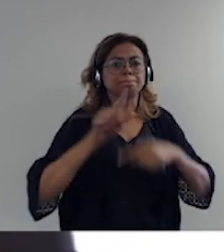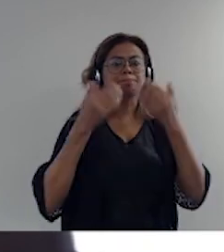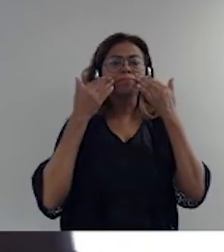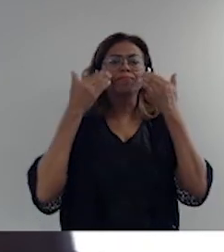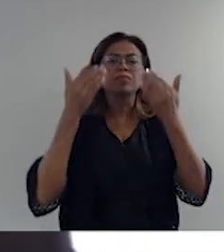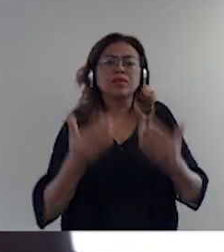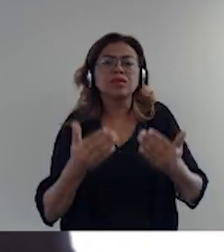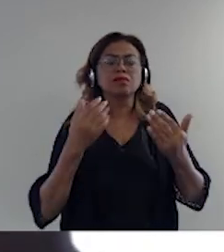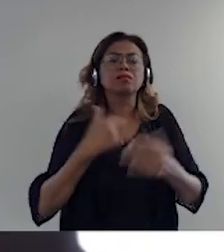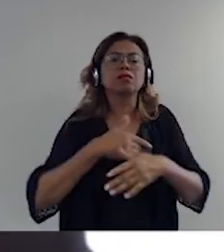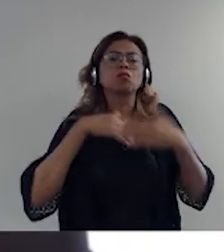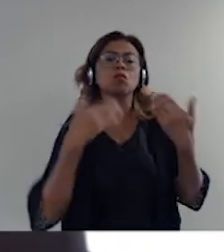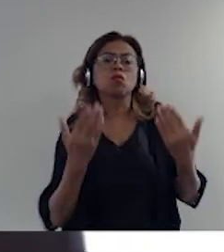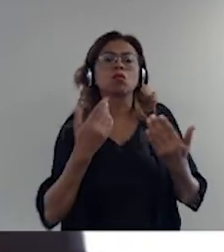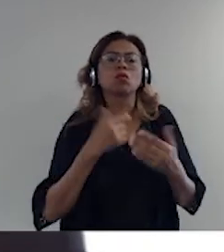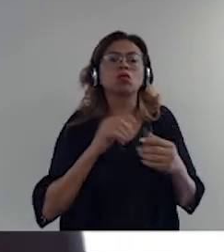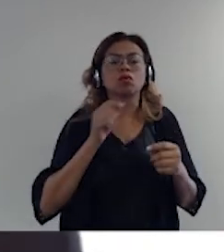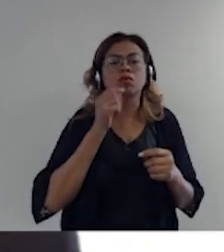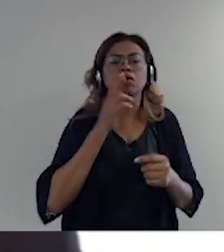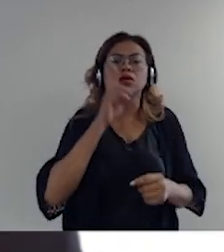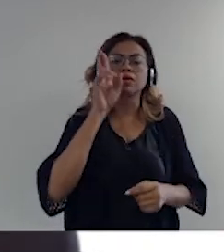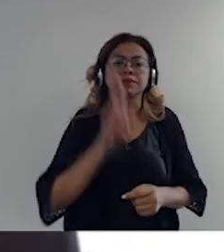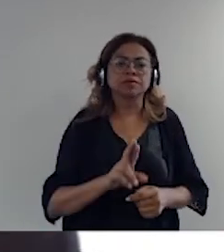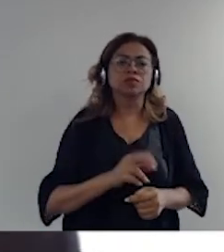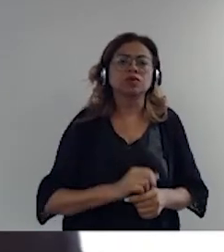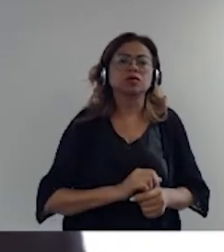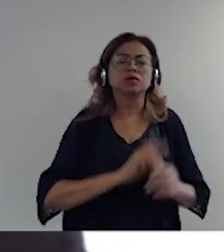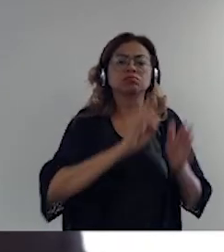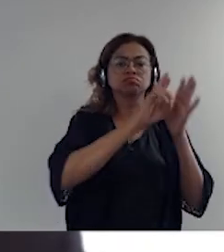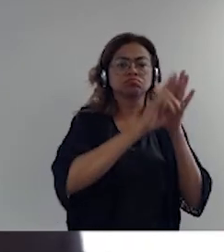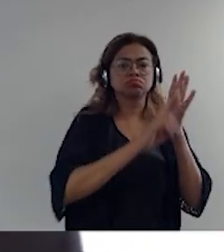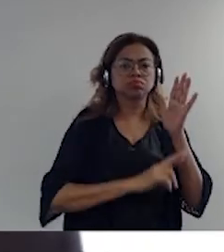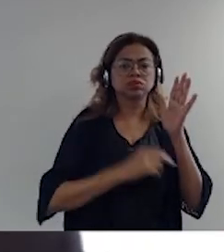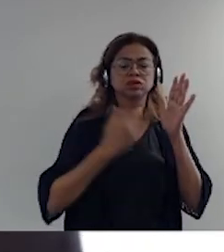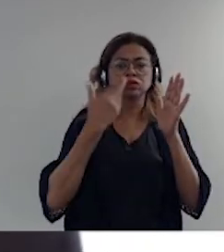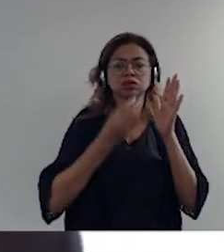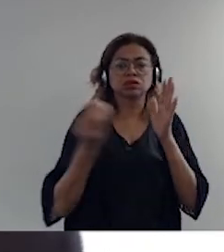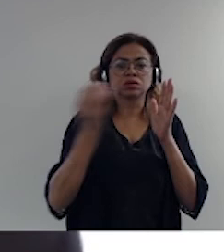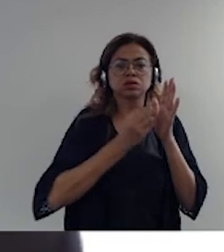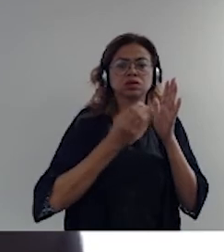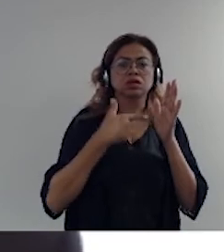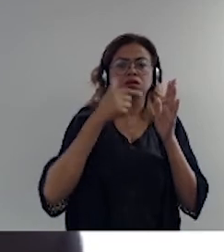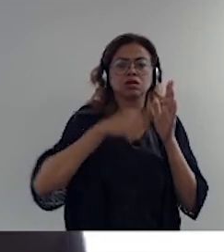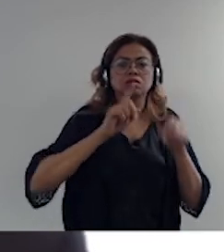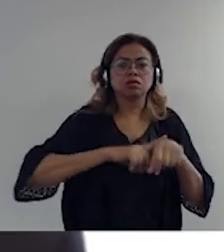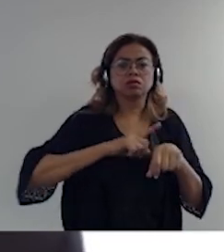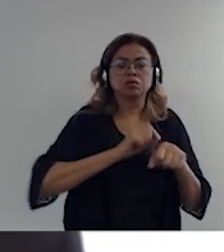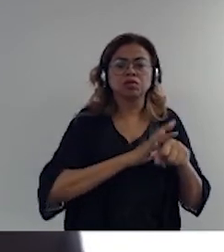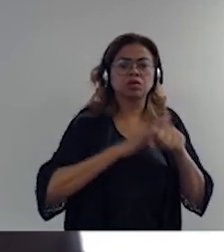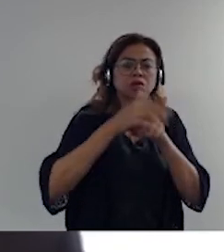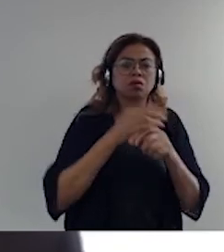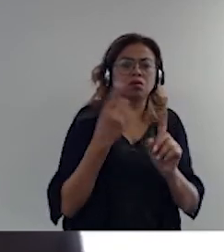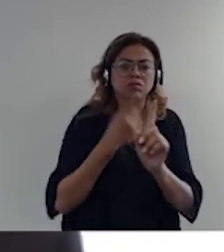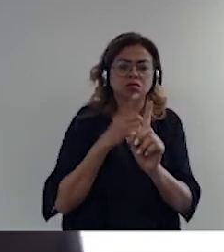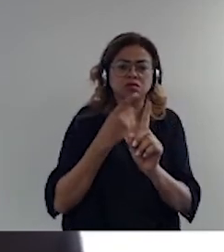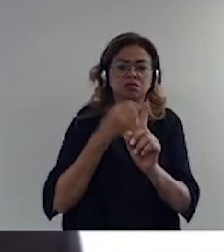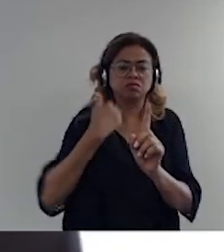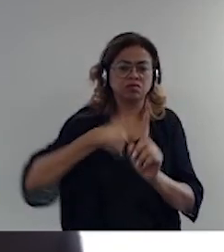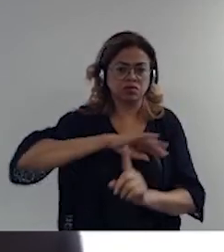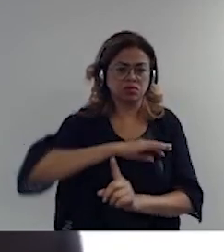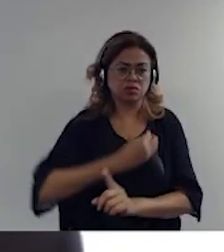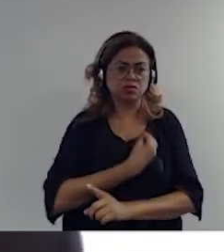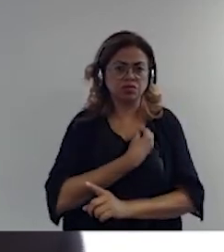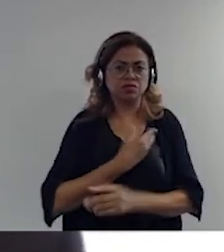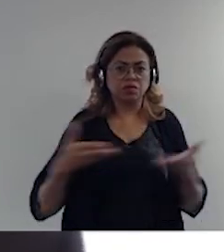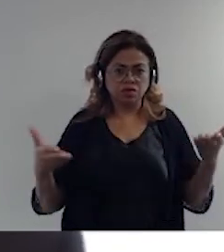apresentar um pouco de qual foi a resposta regulatória dada a esse cenário desafiador pelo qual nós passamos,